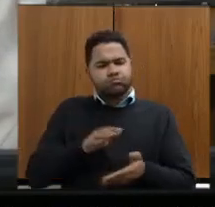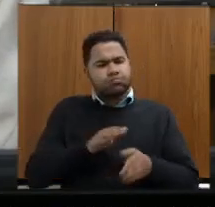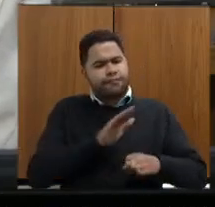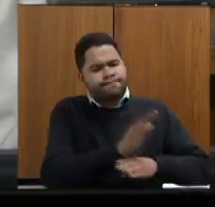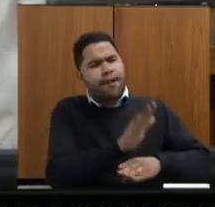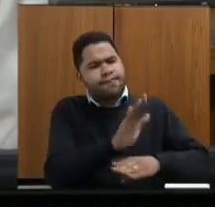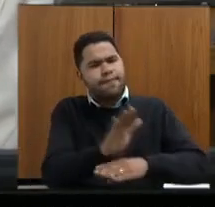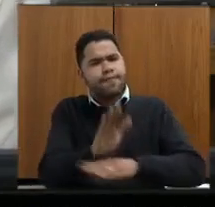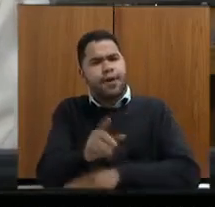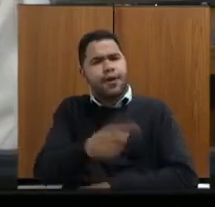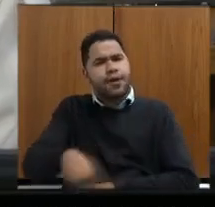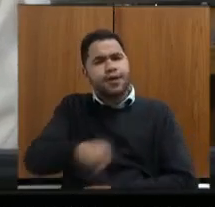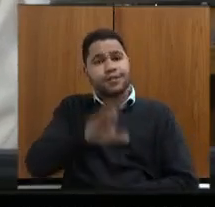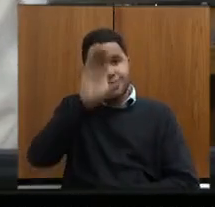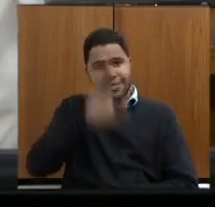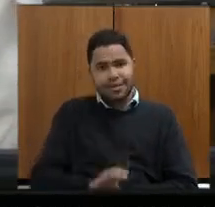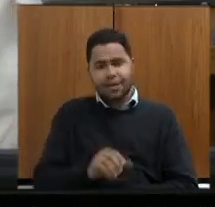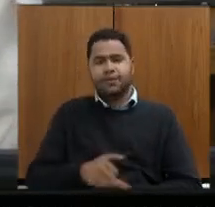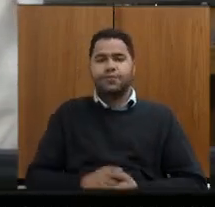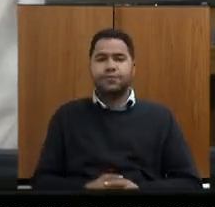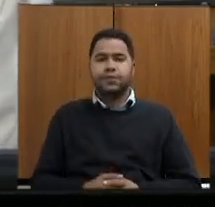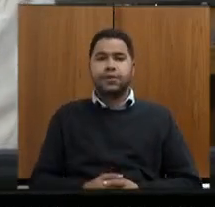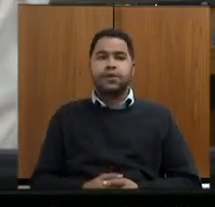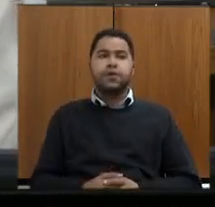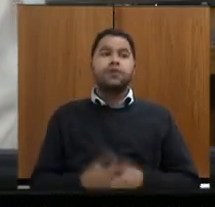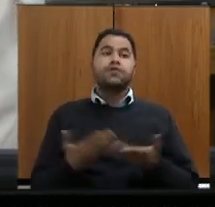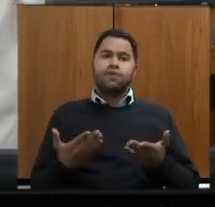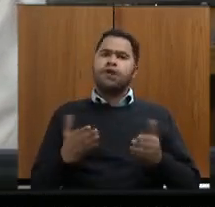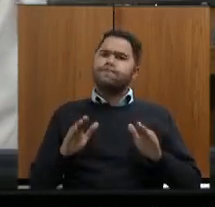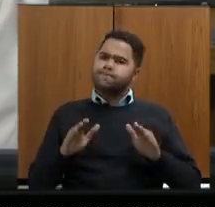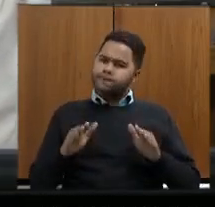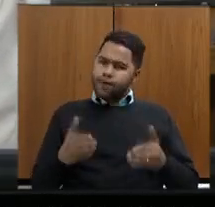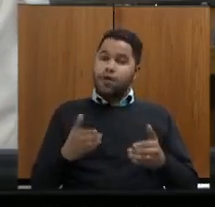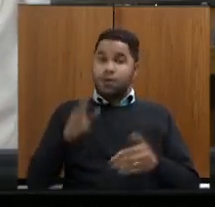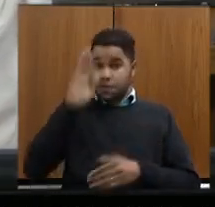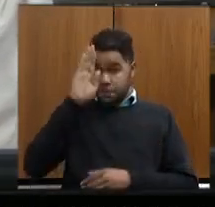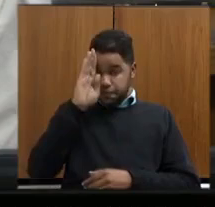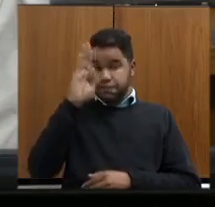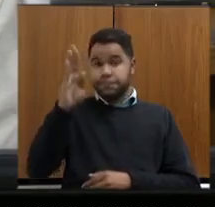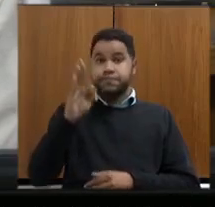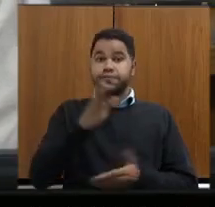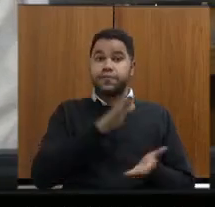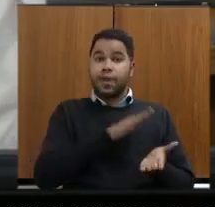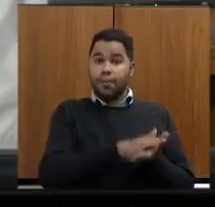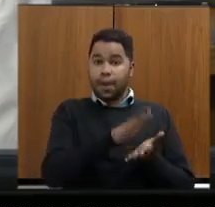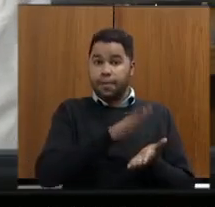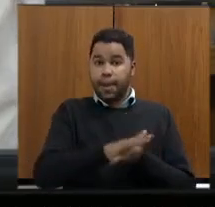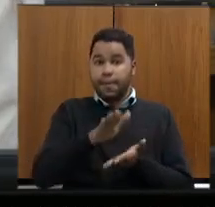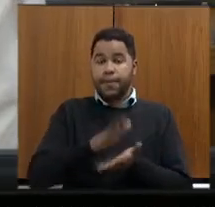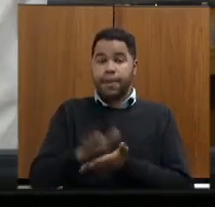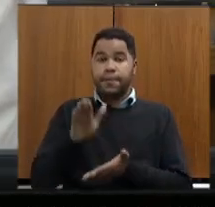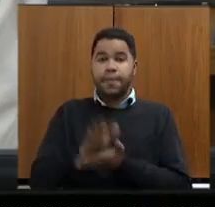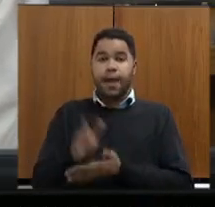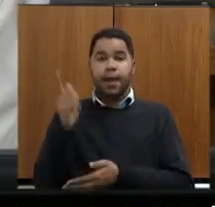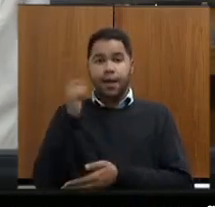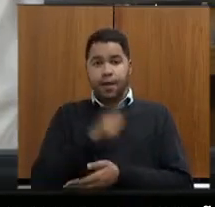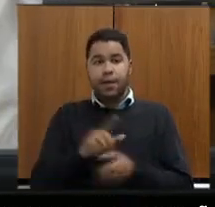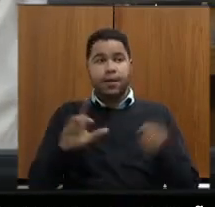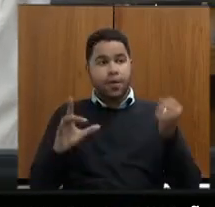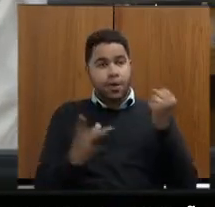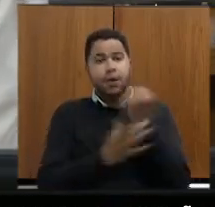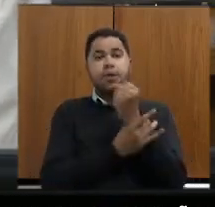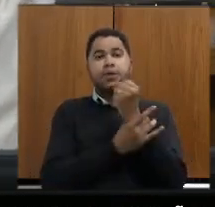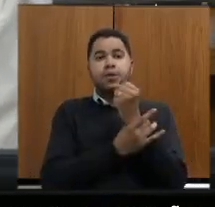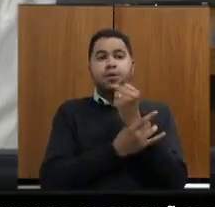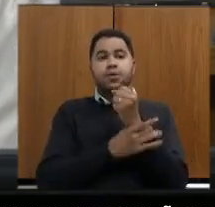aqueles serviços públicos que chegam cidadãos Então a gente vai trabalhar fortemente nessa priorização de despesas para garantir que os